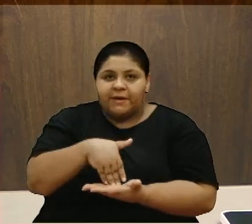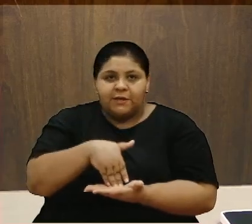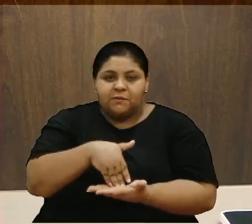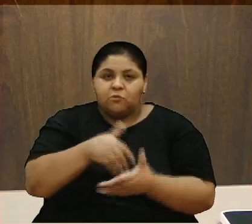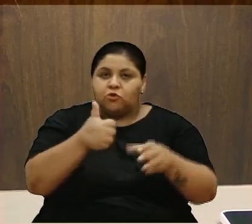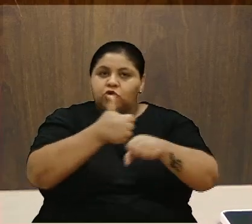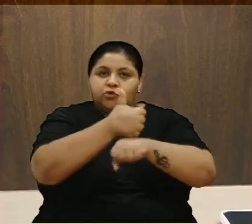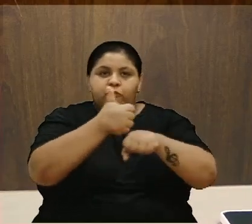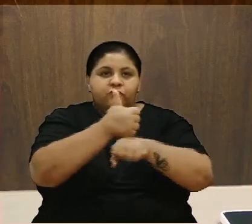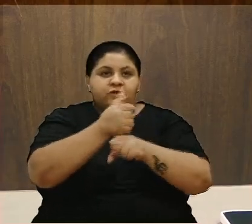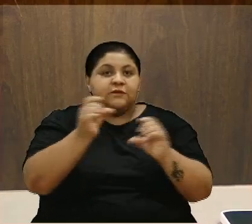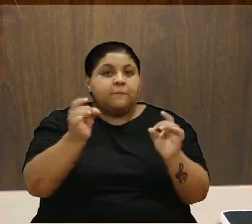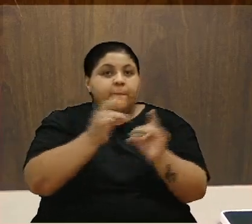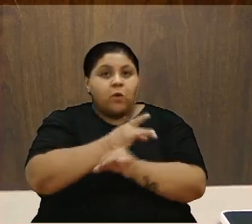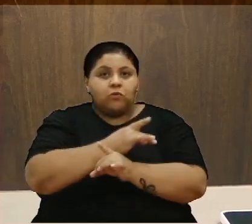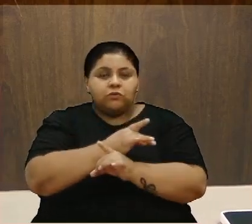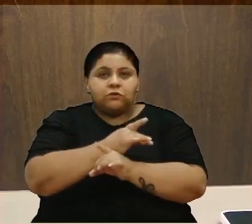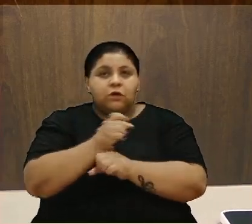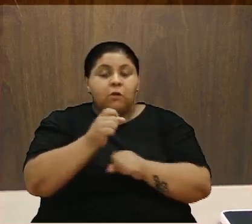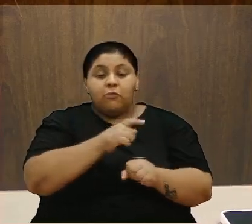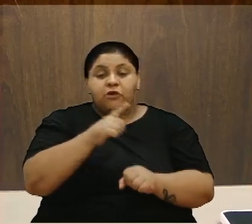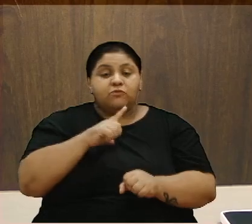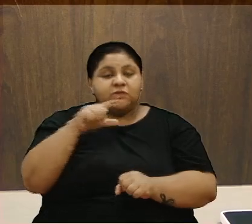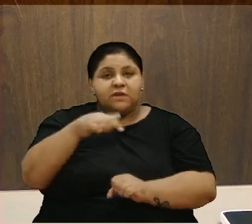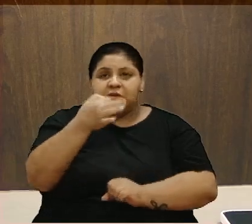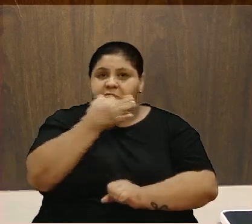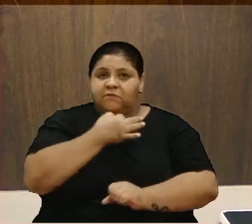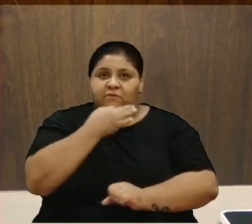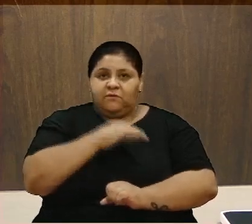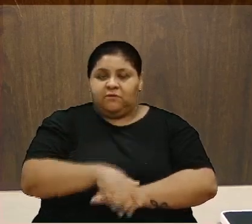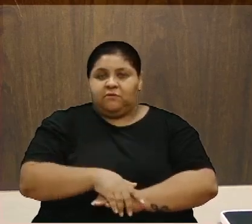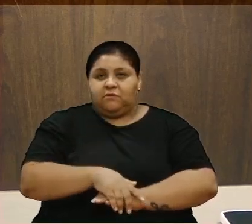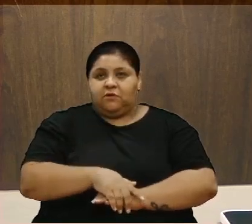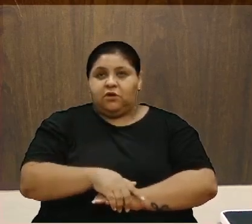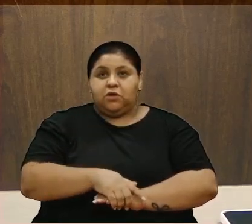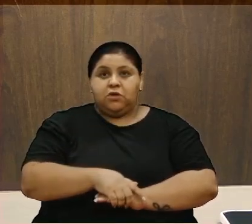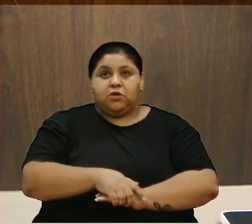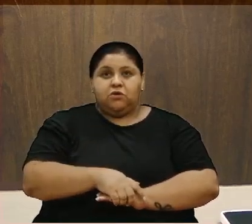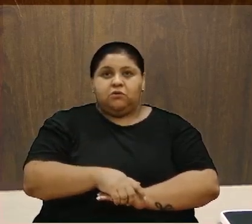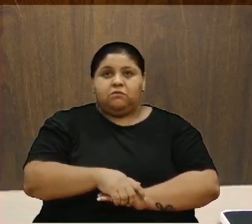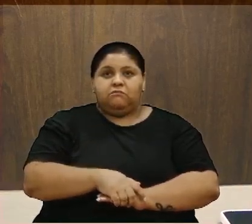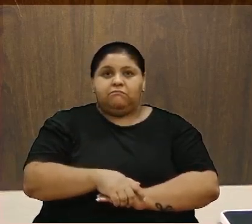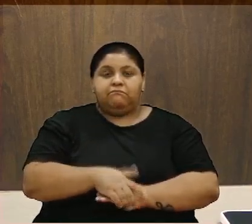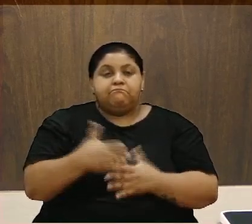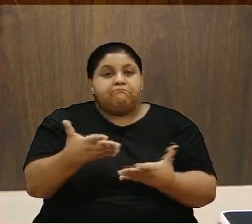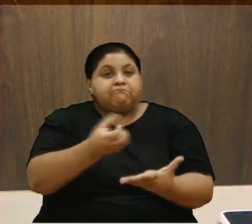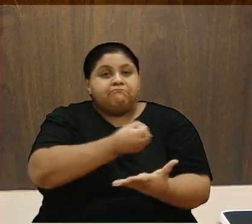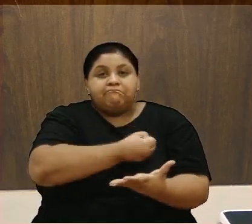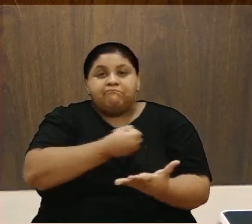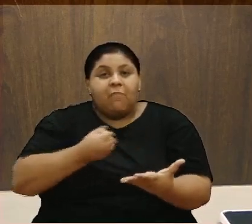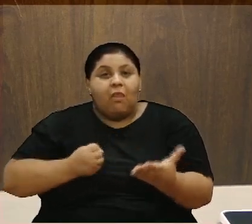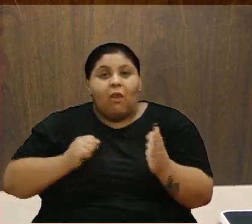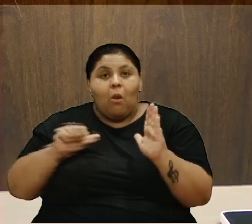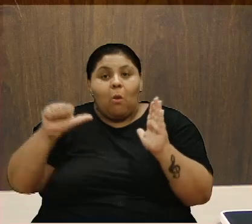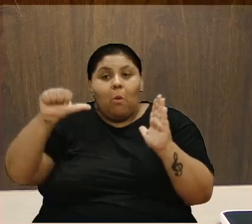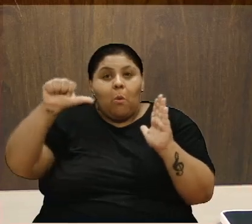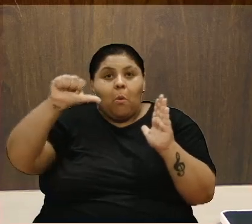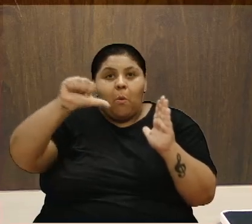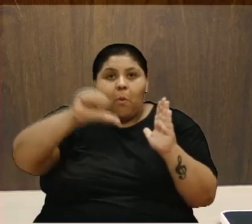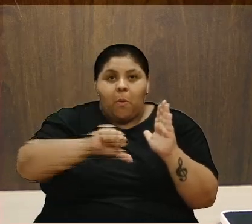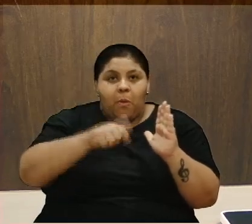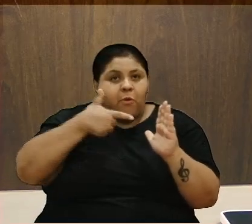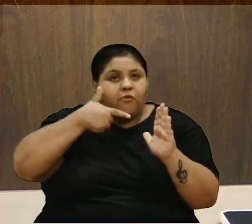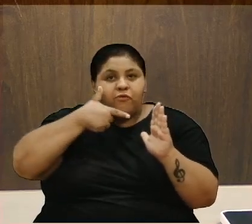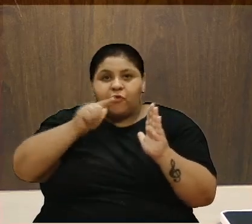que nós poderíamos ter em Caxias do Sul. Enquanto os nossos números forem tão ínfimos, a gente não vai conseguir priorizar